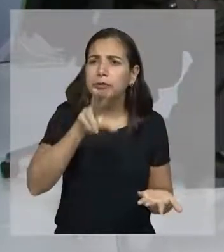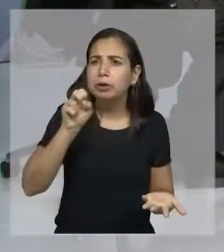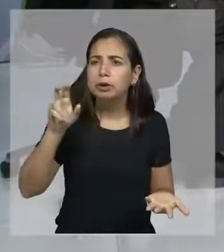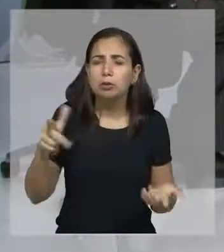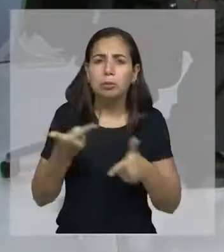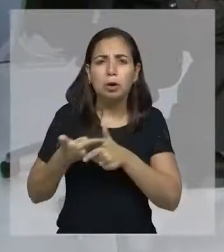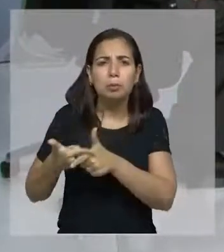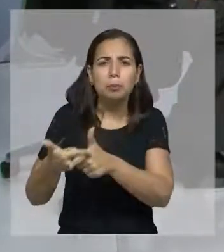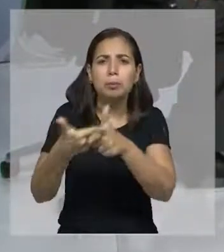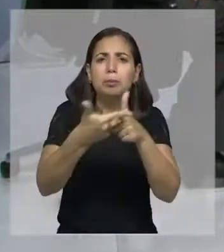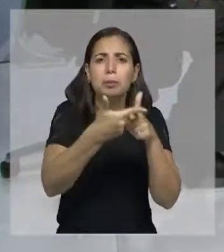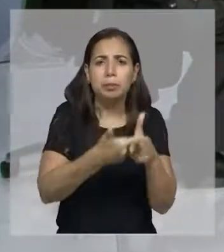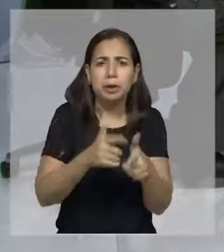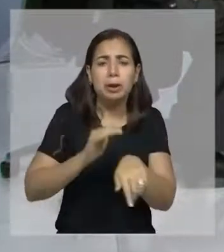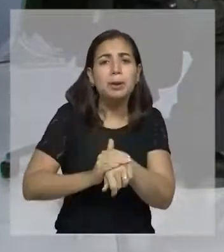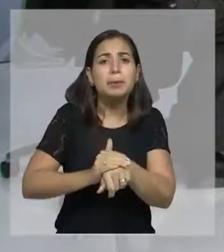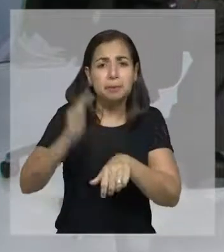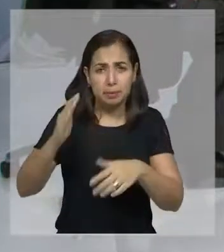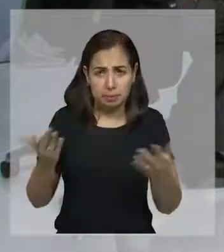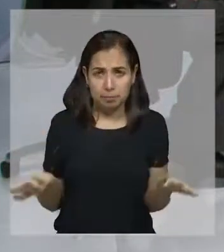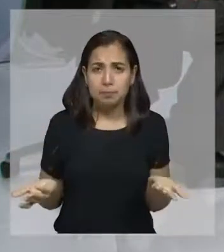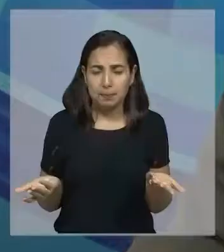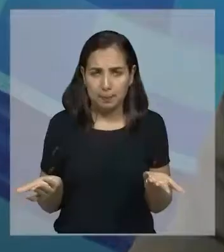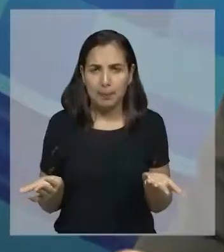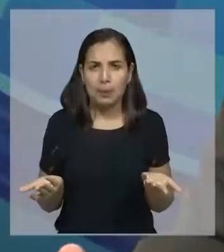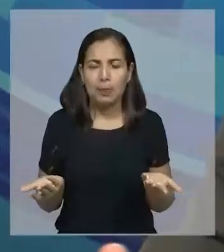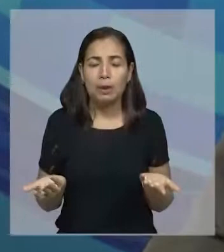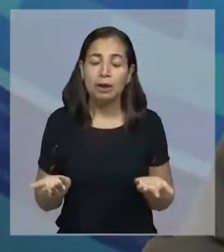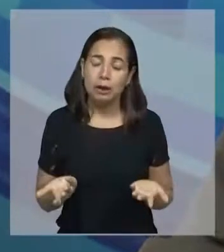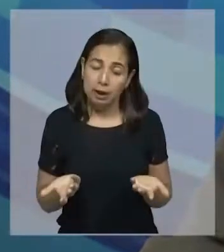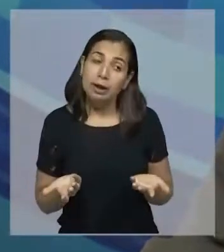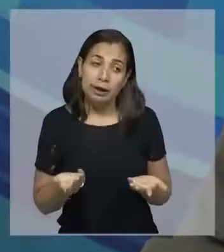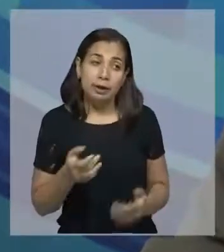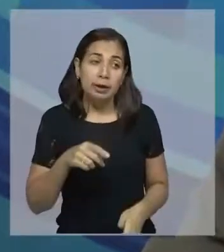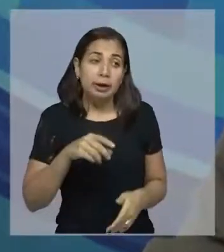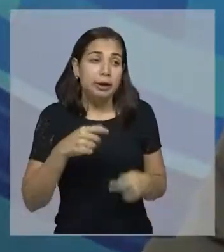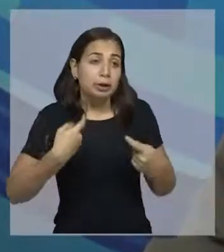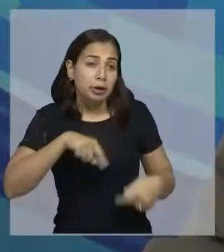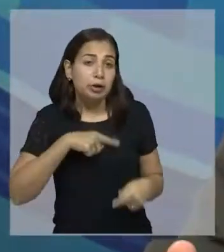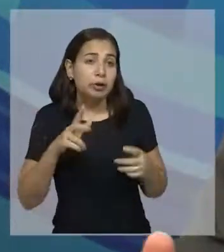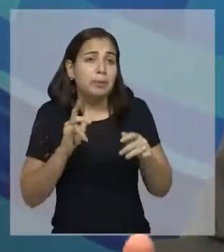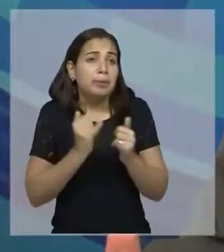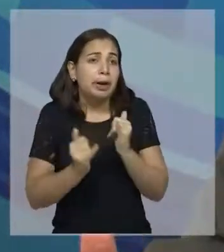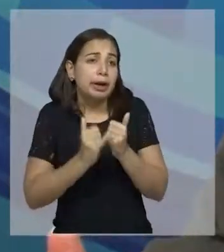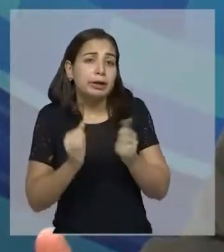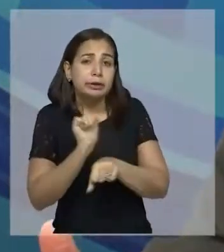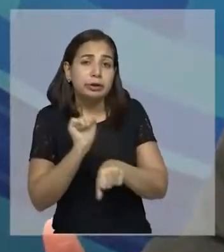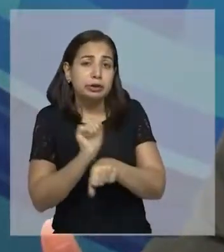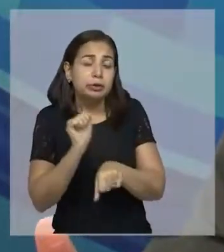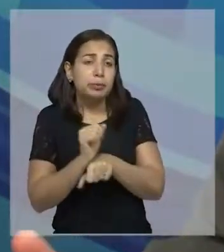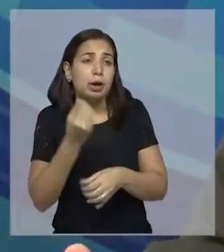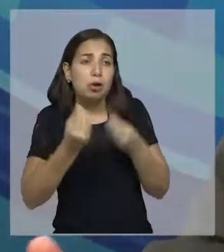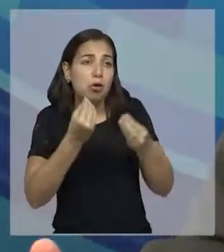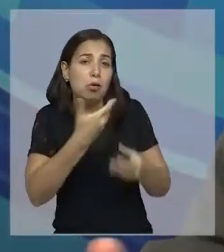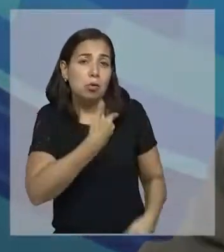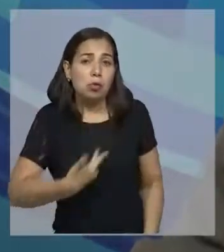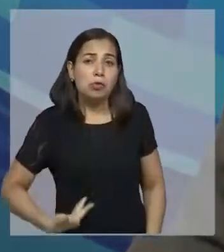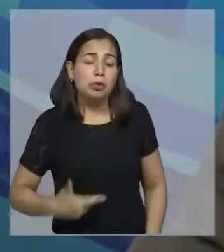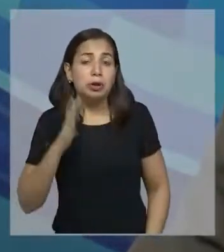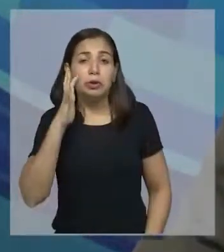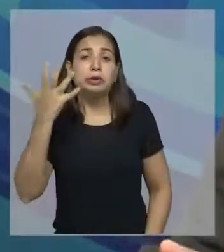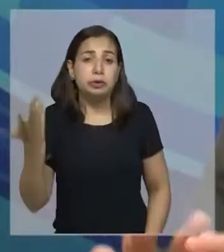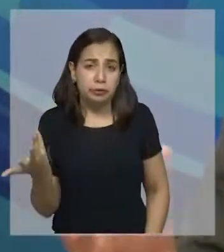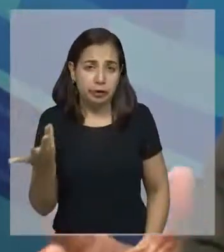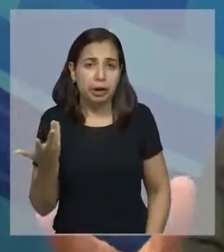muito em legitimidade de um governo para tomar decisões e a expectativa da nação era, primeiro, que houvesse uma grande renovação com as eleições desse